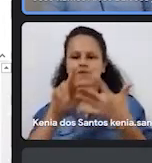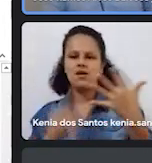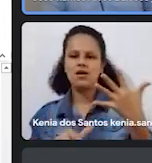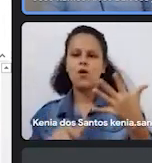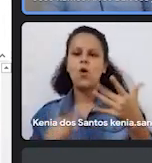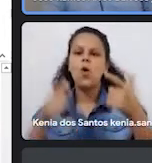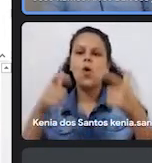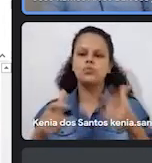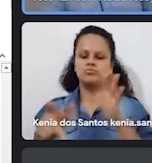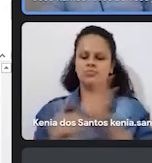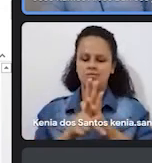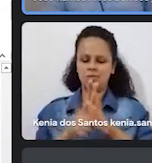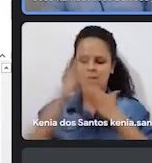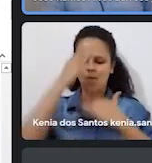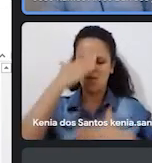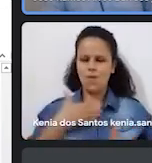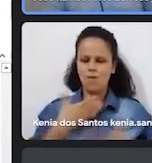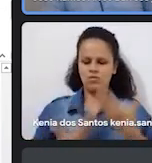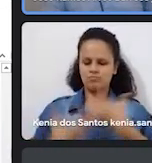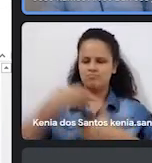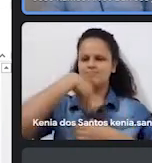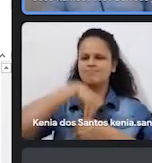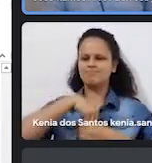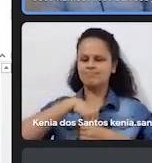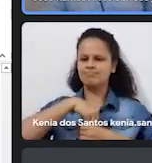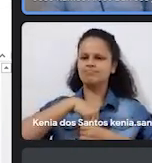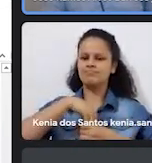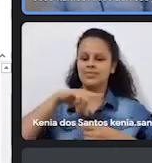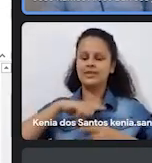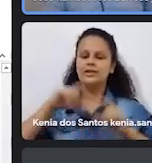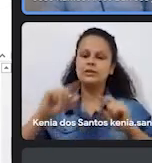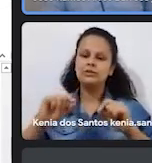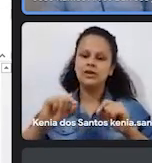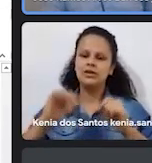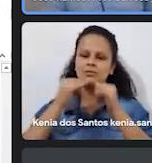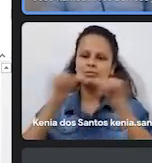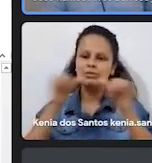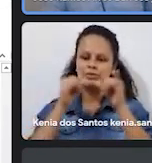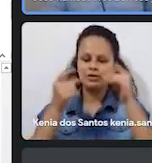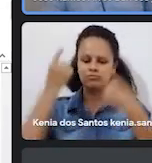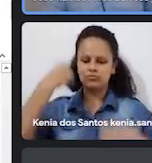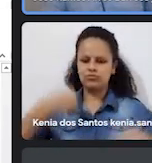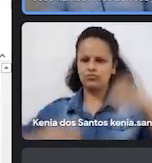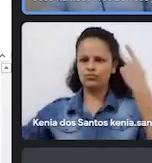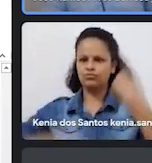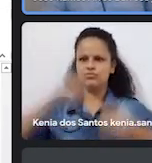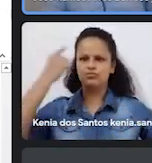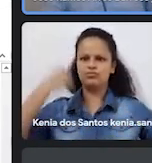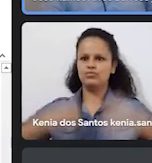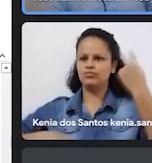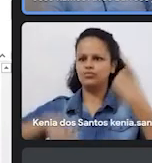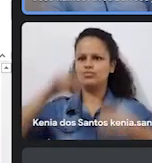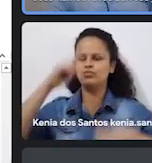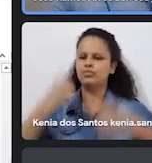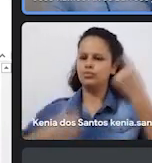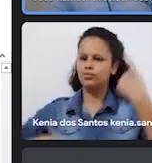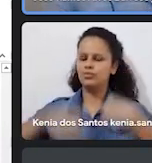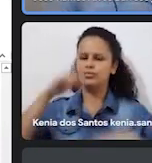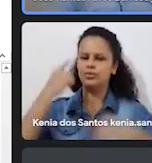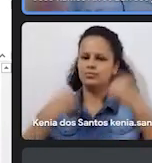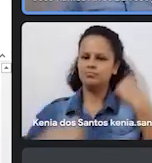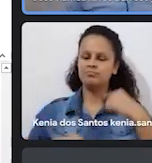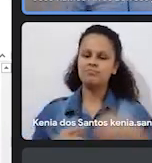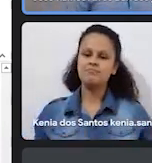corpo humano, onde circula uma corrente elétrica. E o